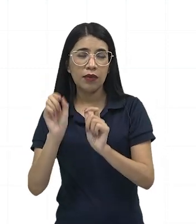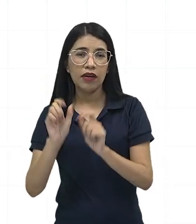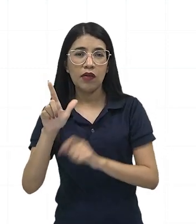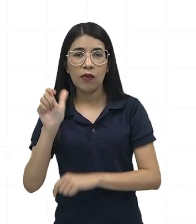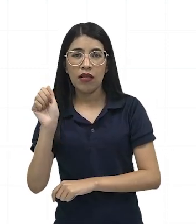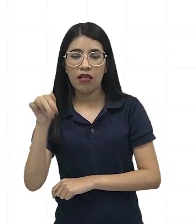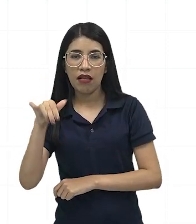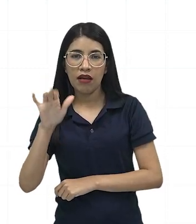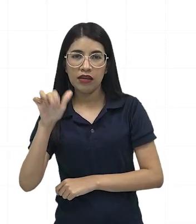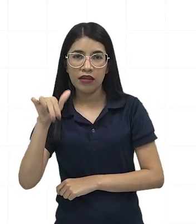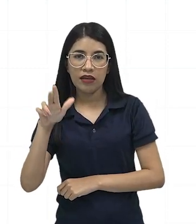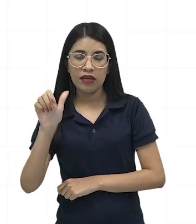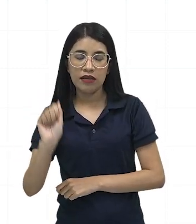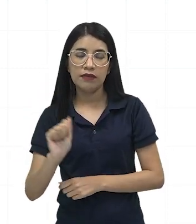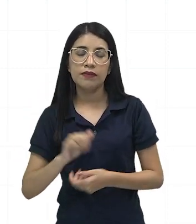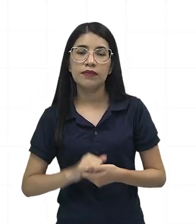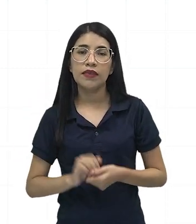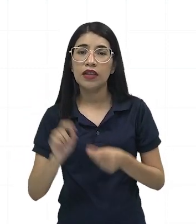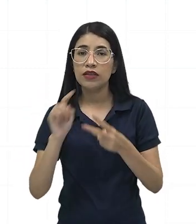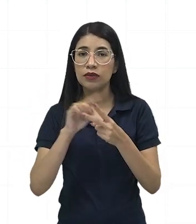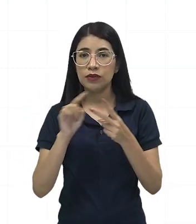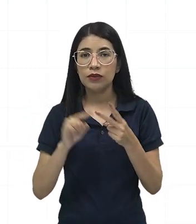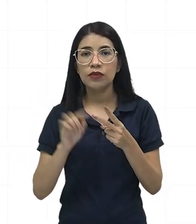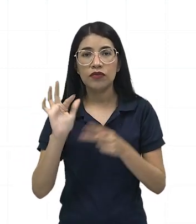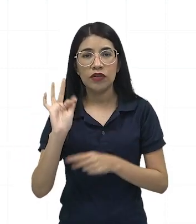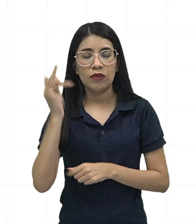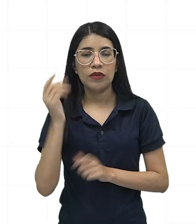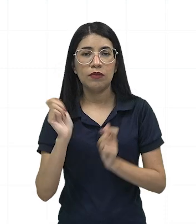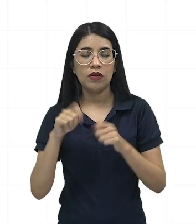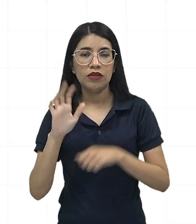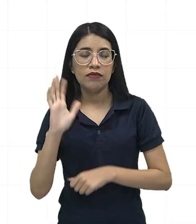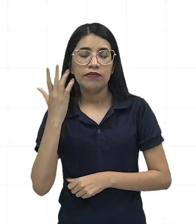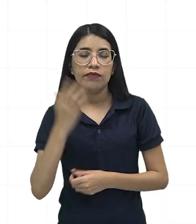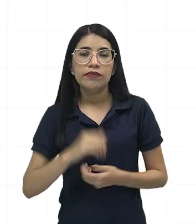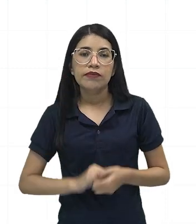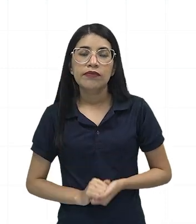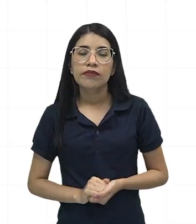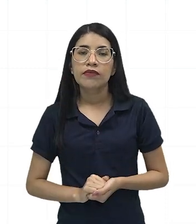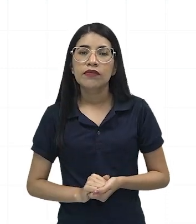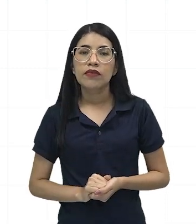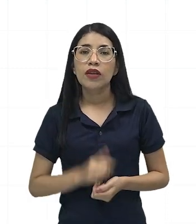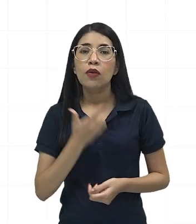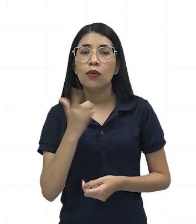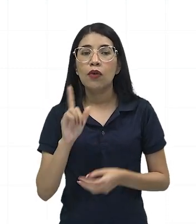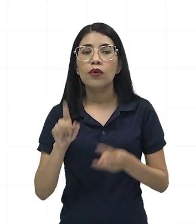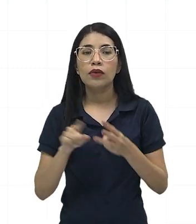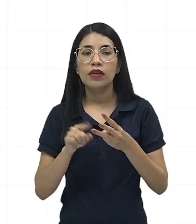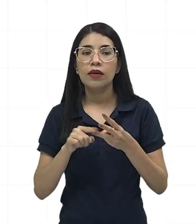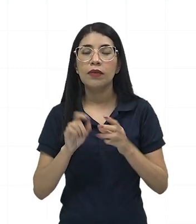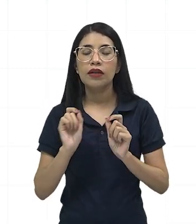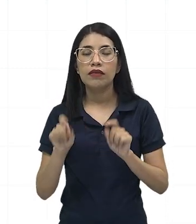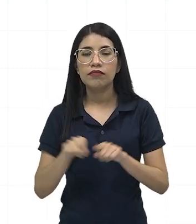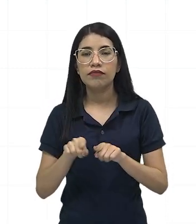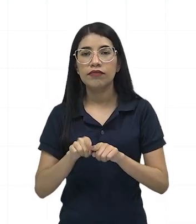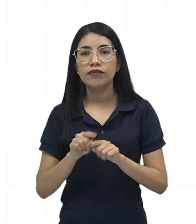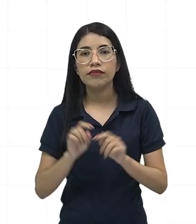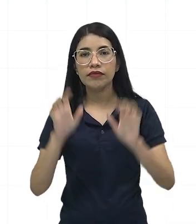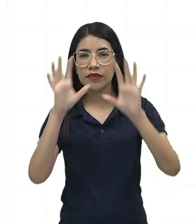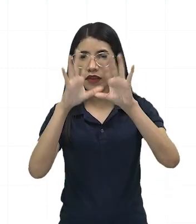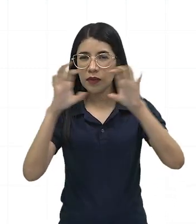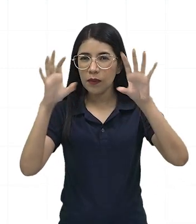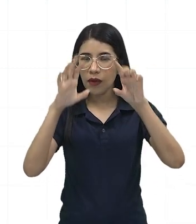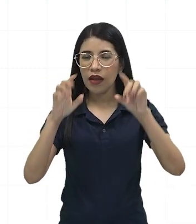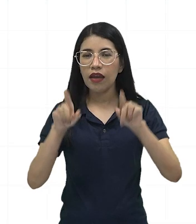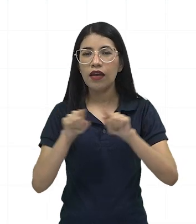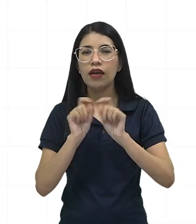a Laninha, tá? Que são esses fenômenos. Outro fenômeno que a gente também falou por conta das massas de ar é